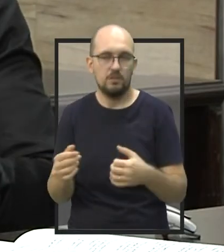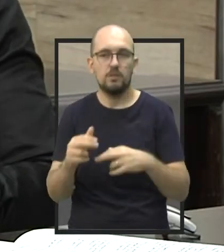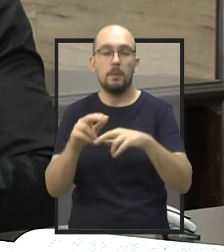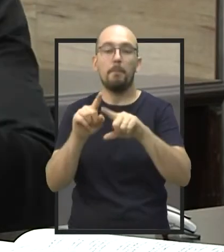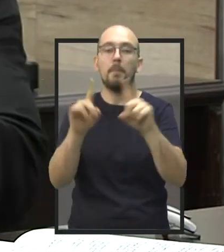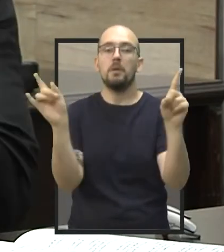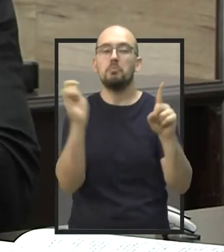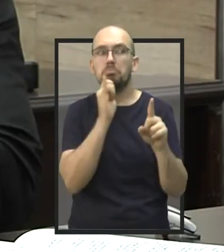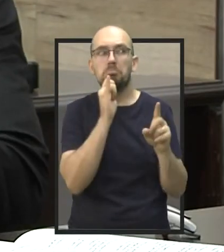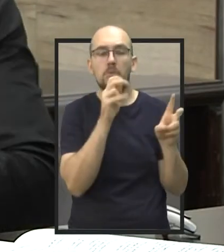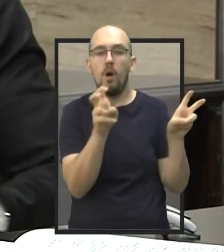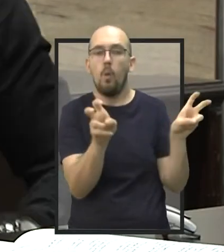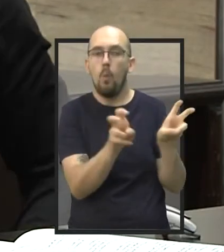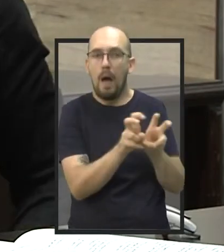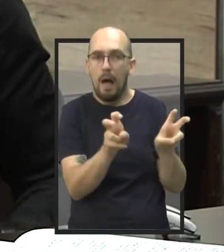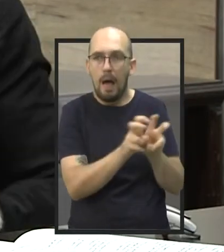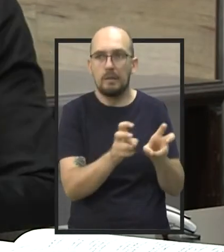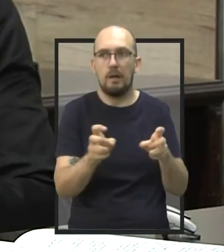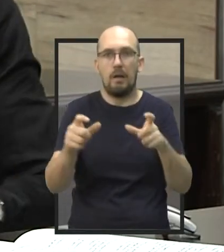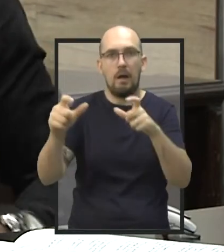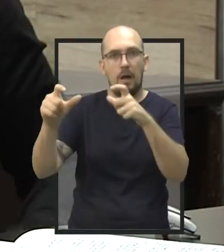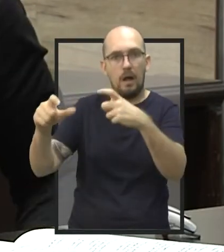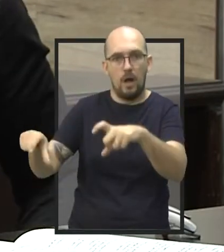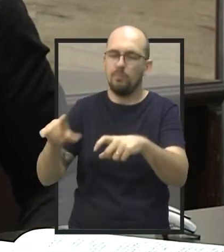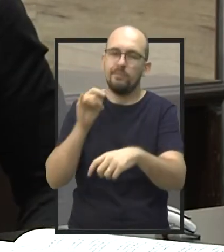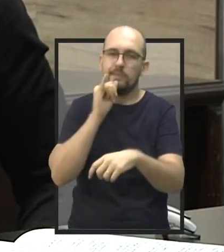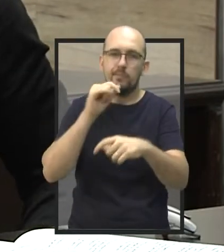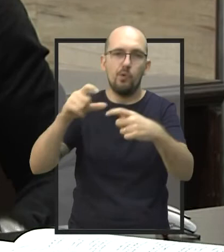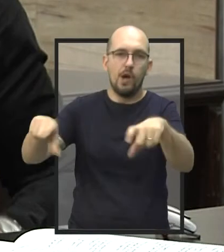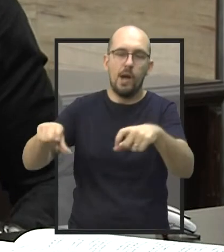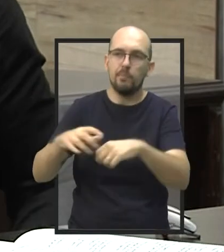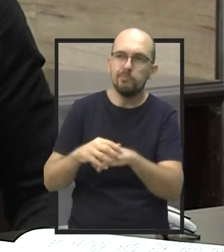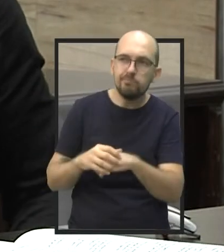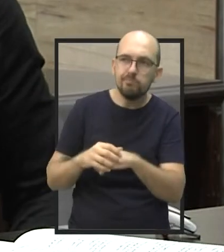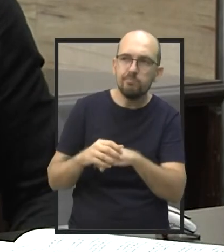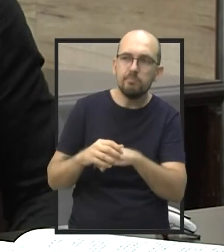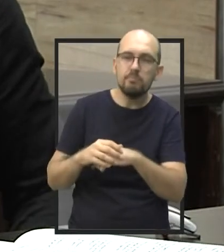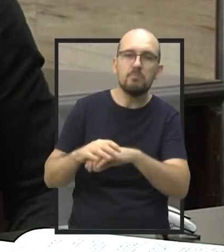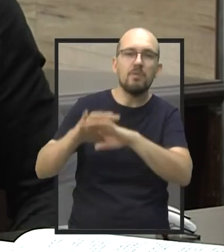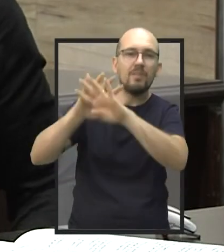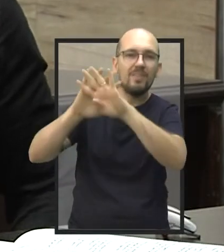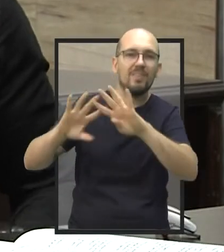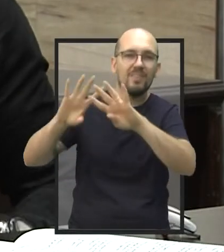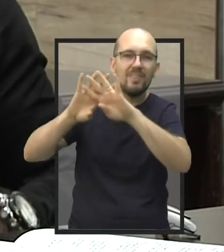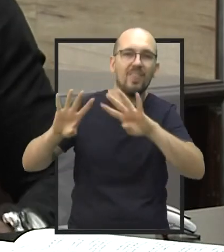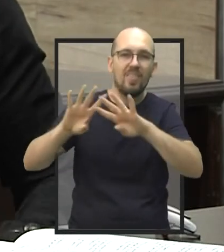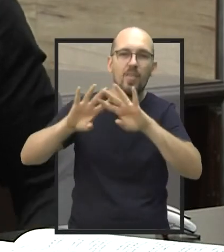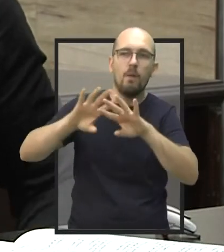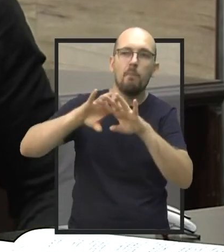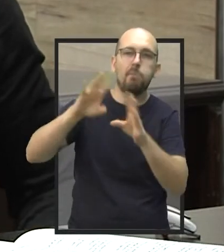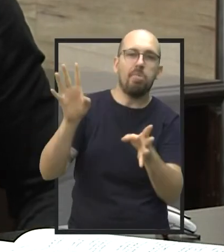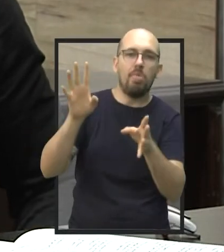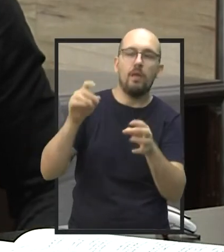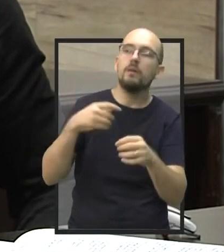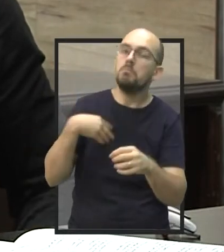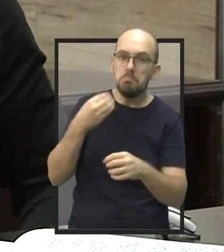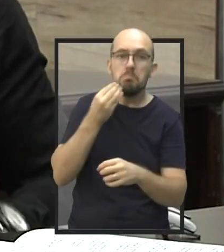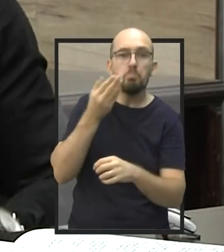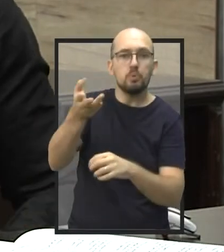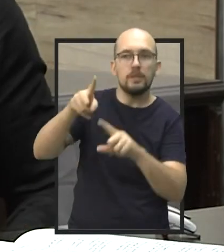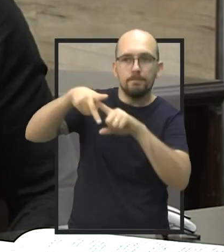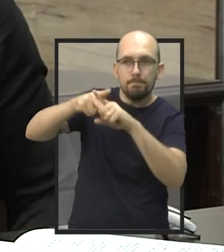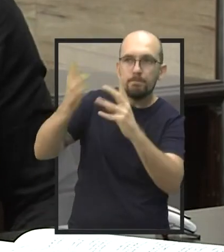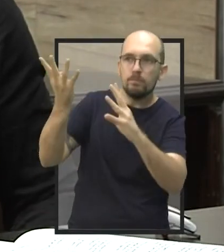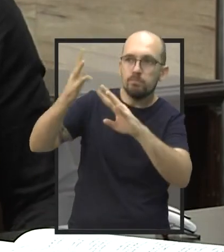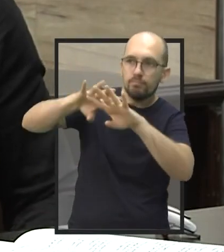dentro de uma quadra, dentro de um campo, mas um campo que precisa consertar um alambrado, dá para se fazer, um campo que precisa soldar uma trave, dá para se fazer,